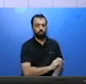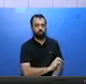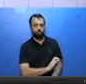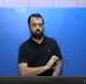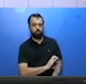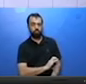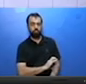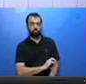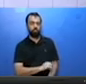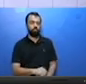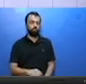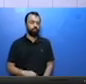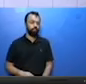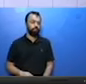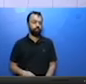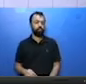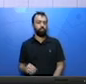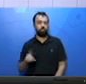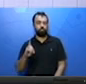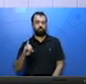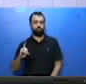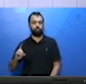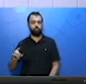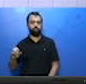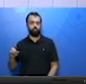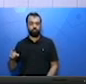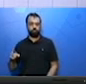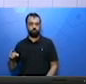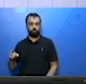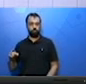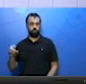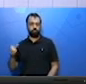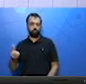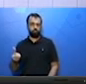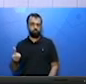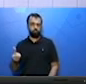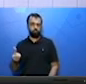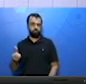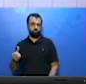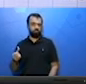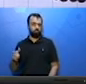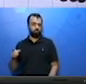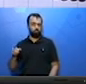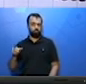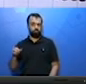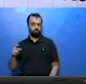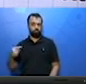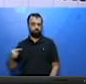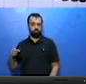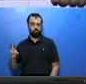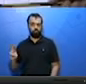Ponto D, 6 no X, 6 aqui, desce no menos 3 no Y.